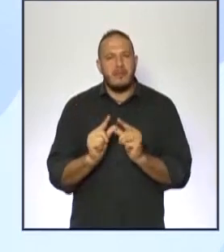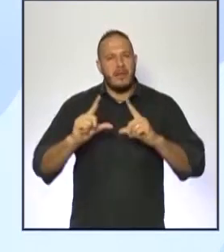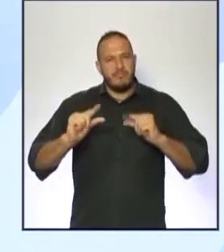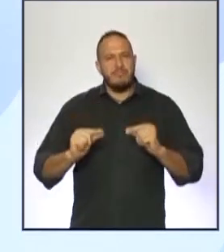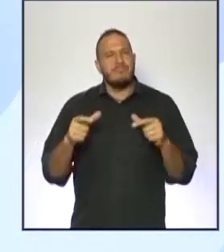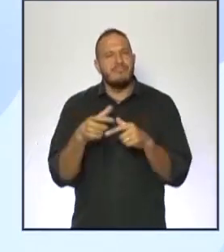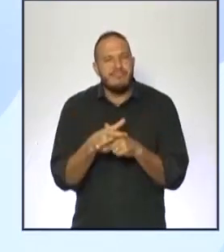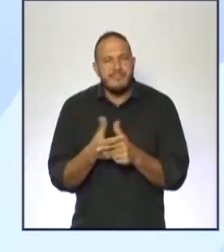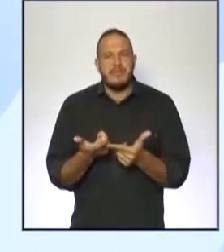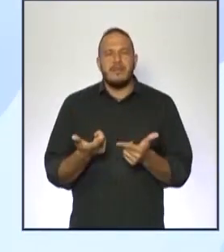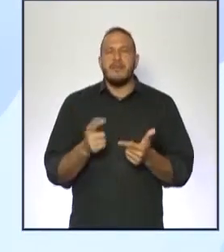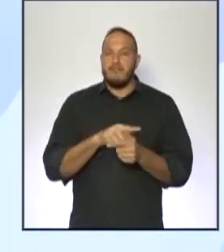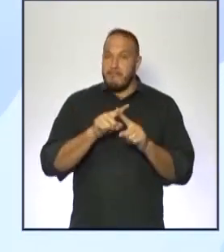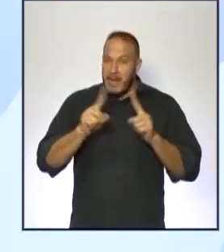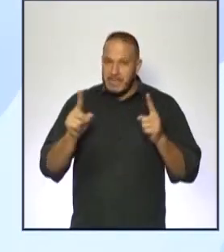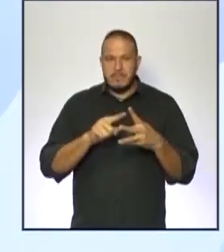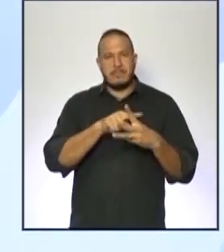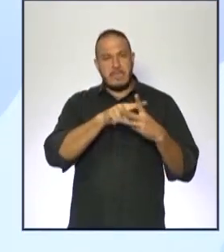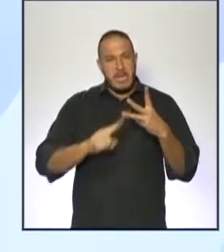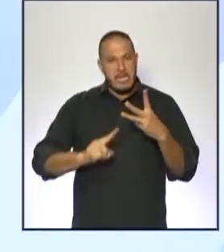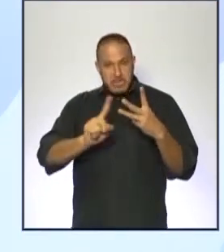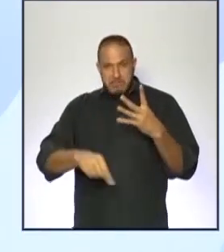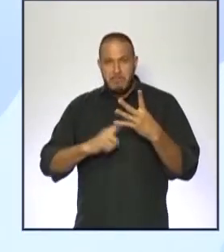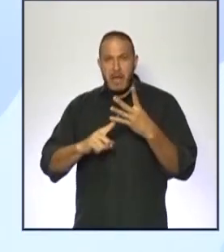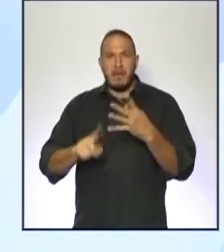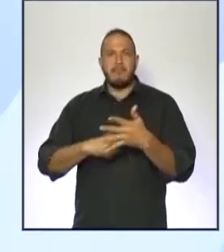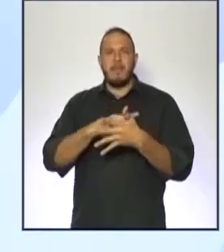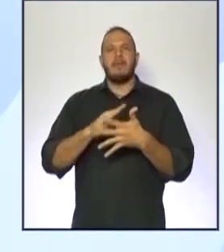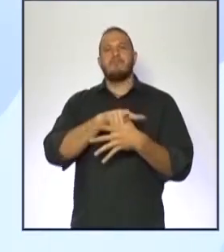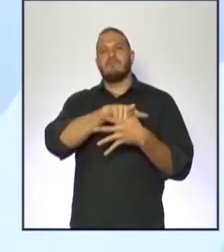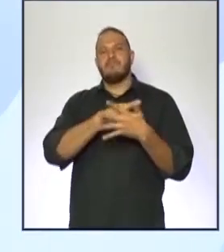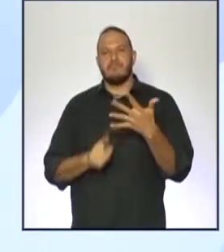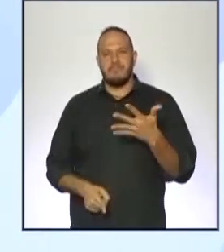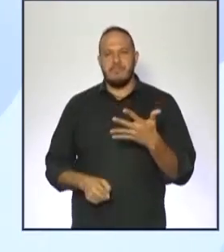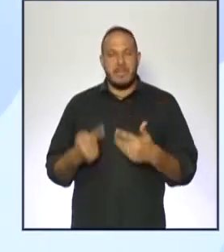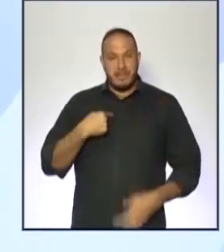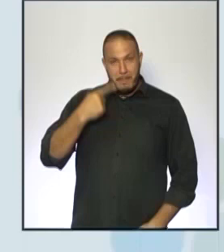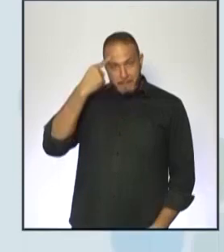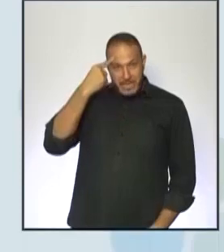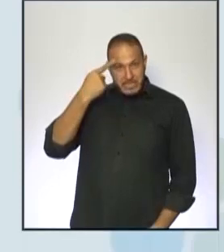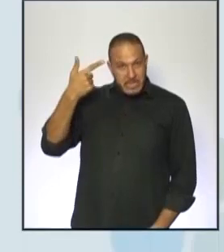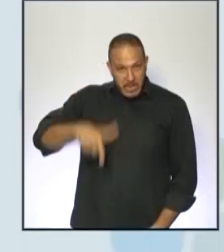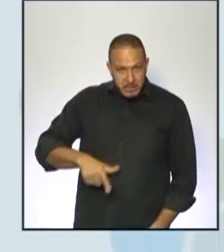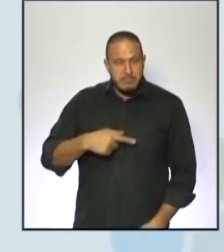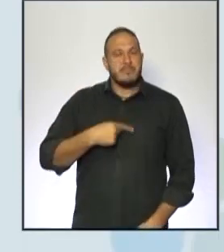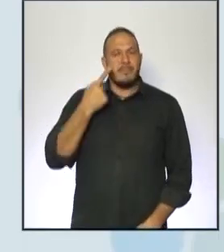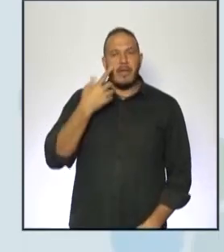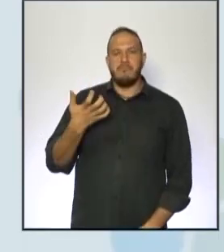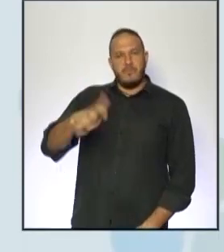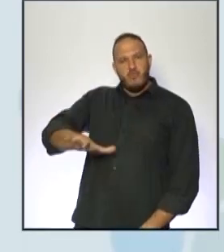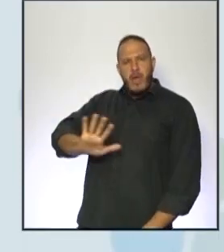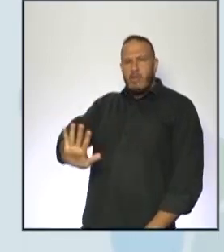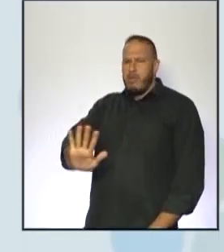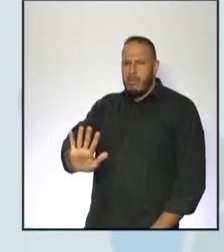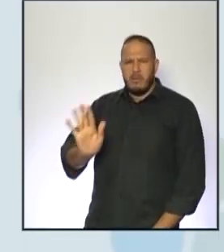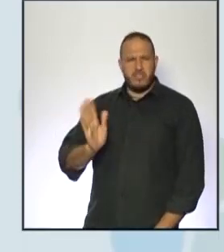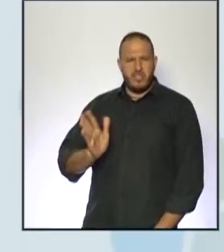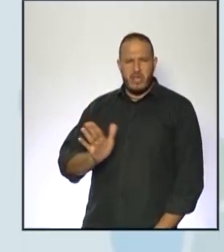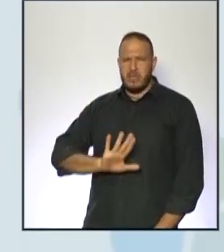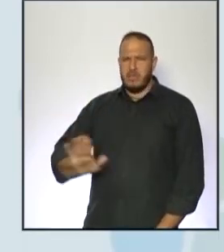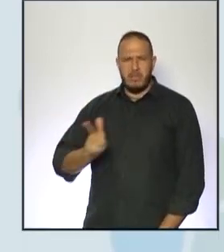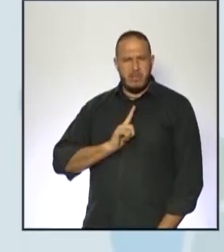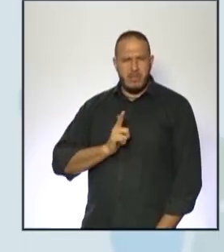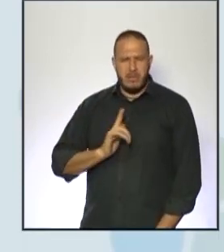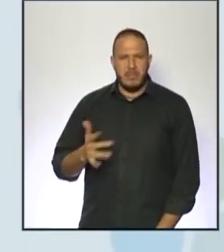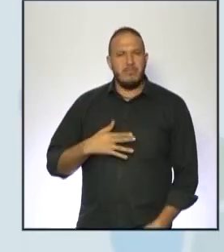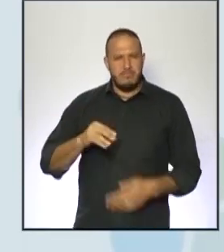mais dois pontos para nós, que são fundamentais: repensar e recusar. Então fica aí a dica